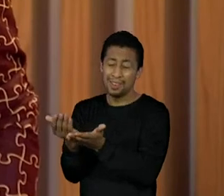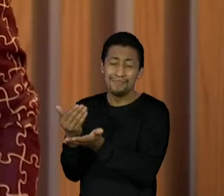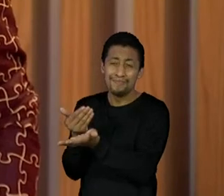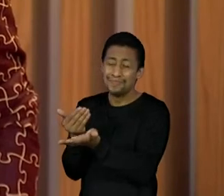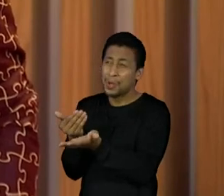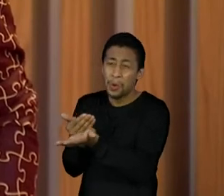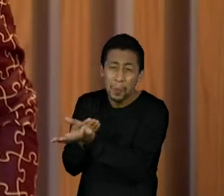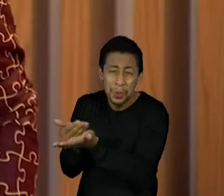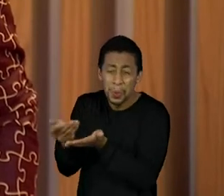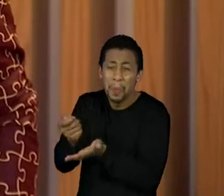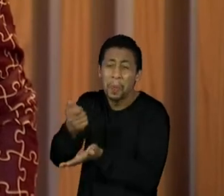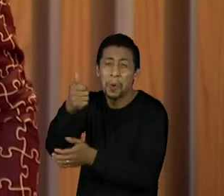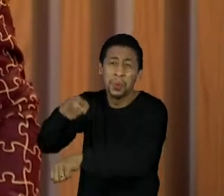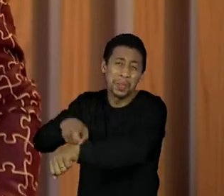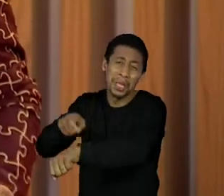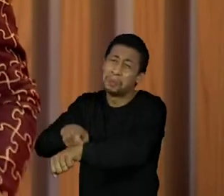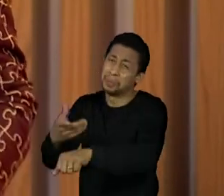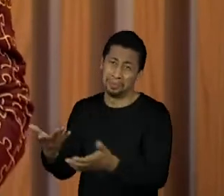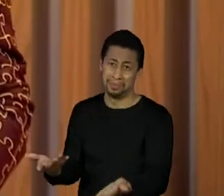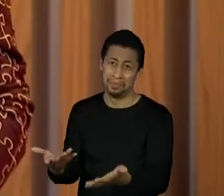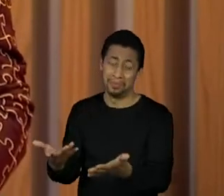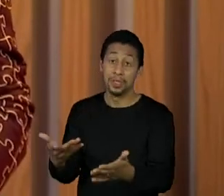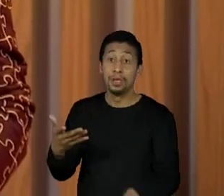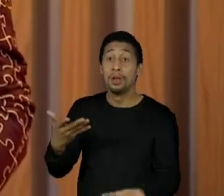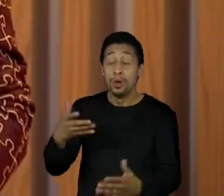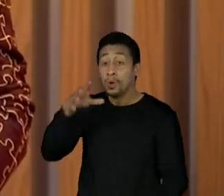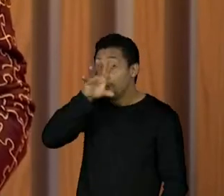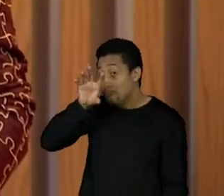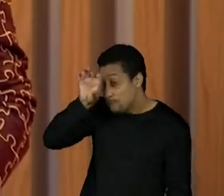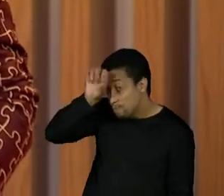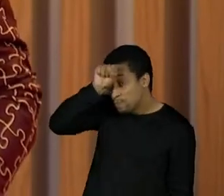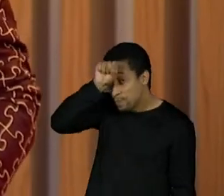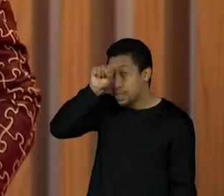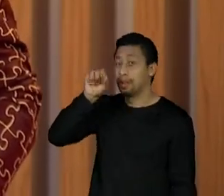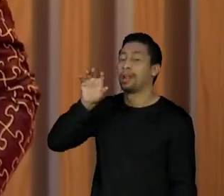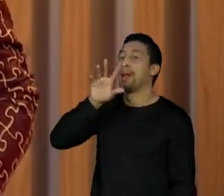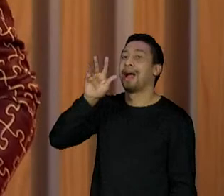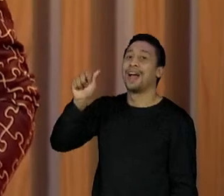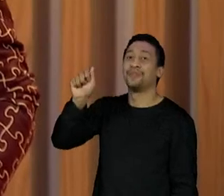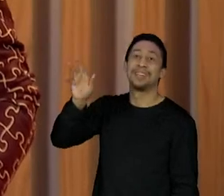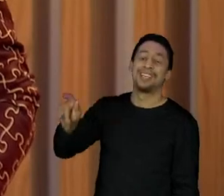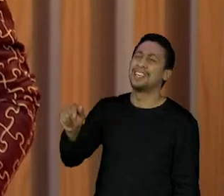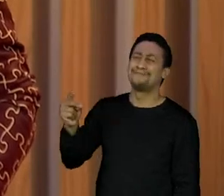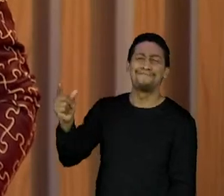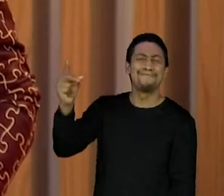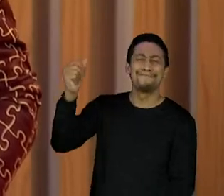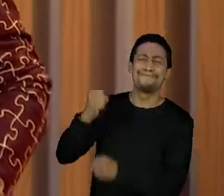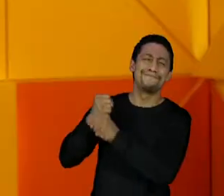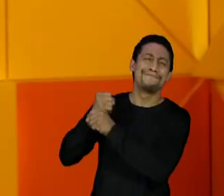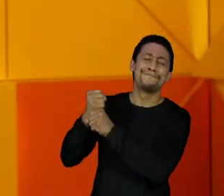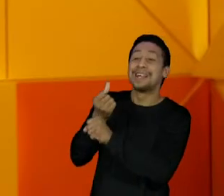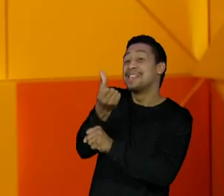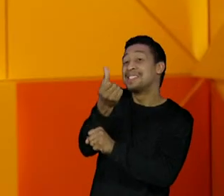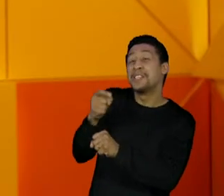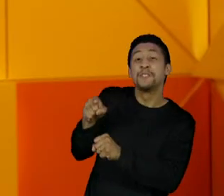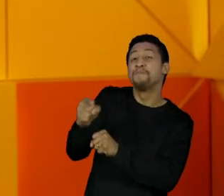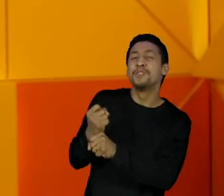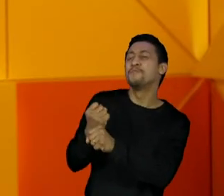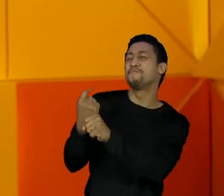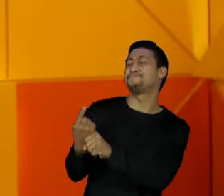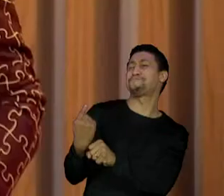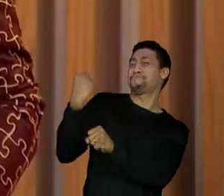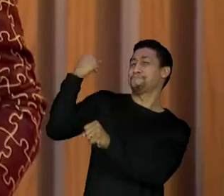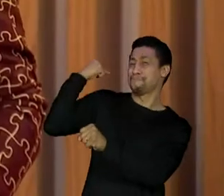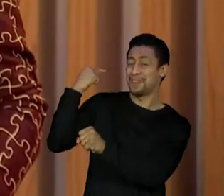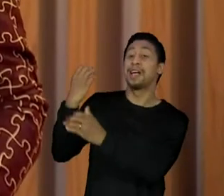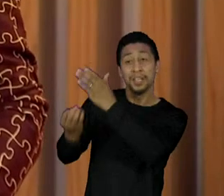ontem. A nossa espiritualidade africana tem 6 mil anos antes